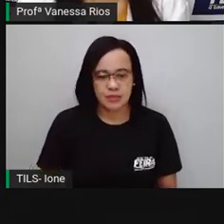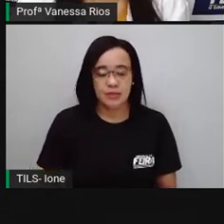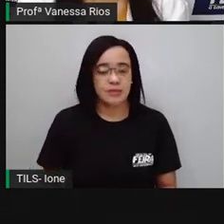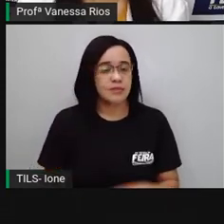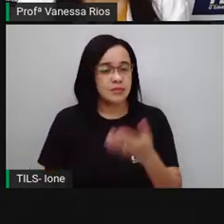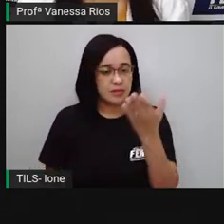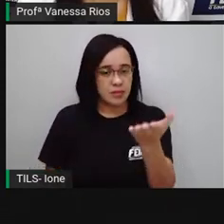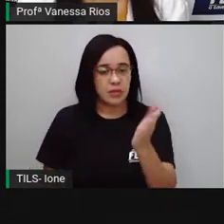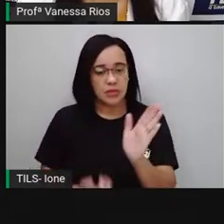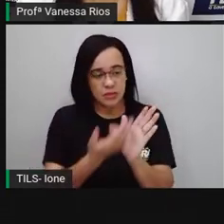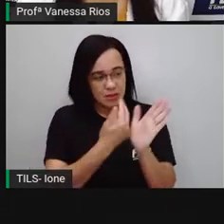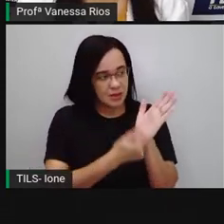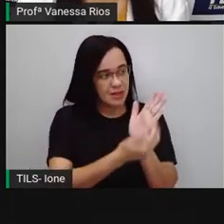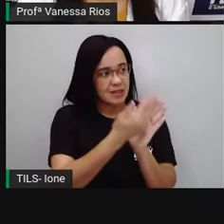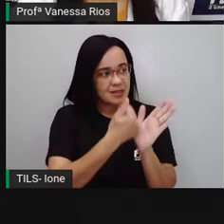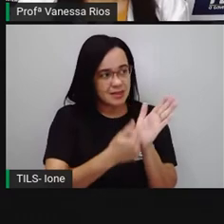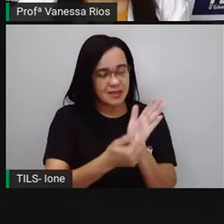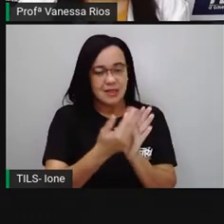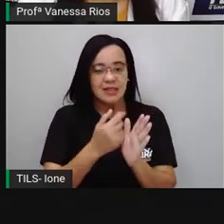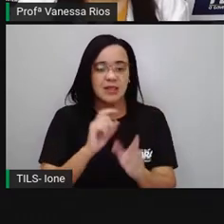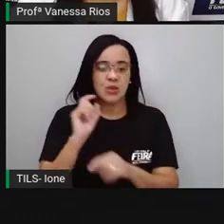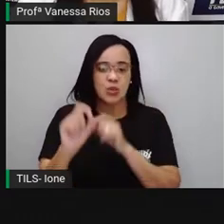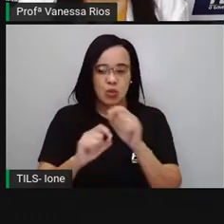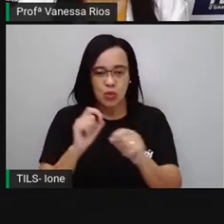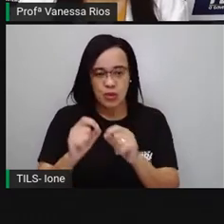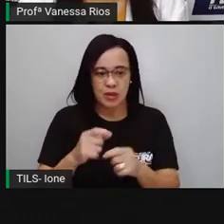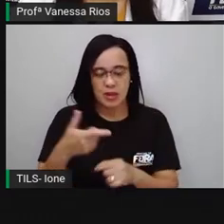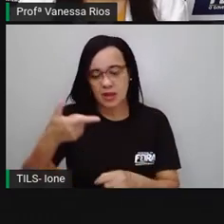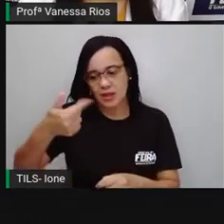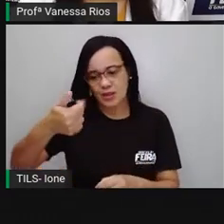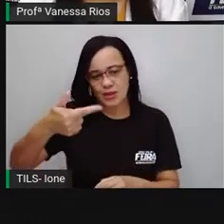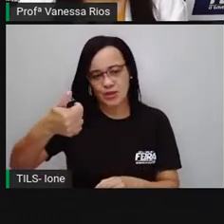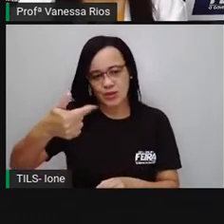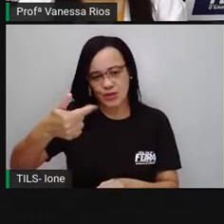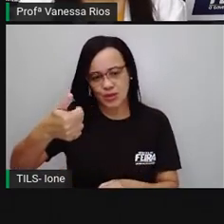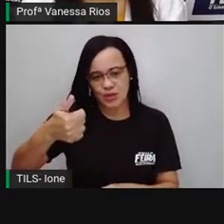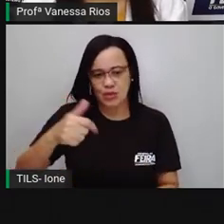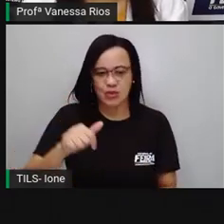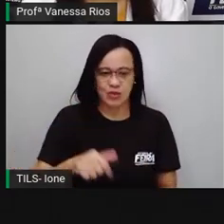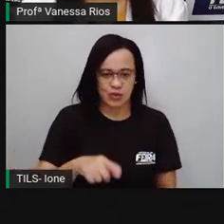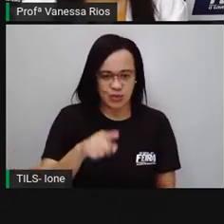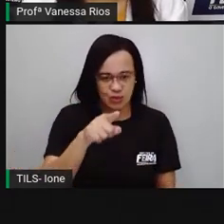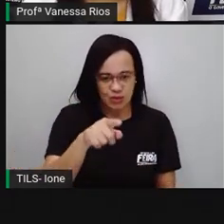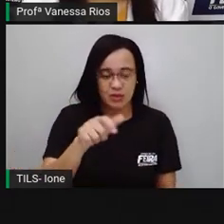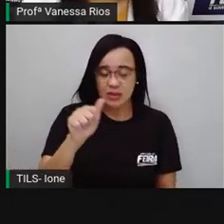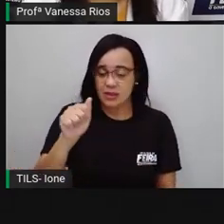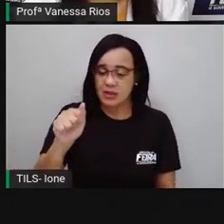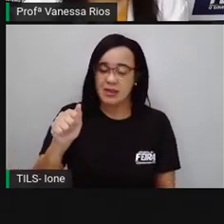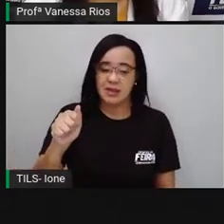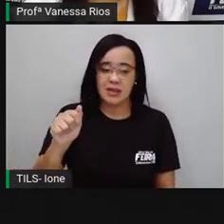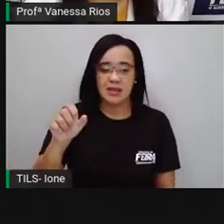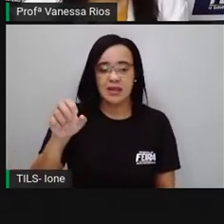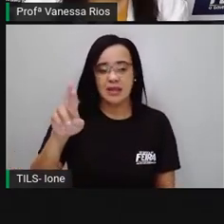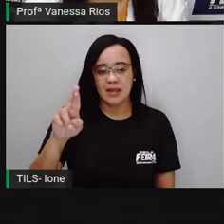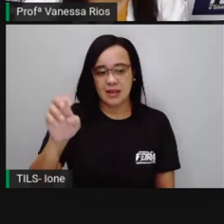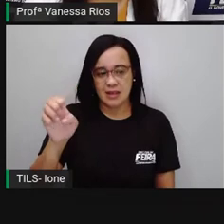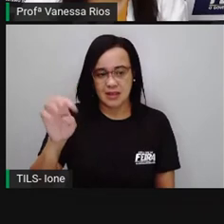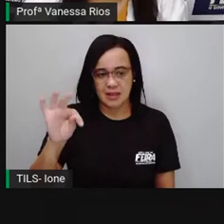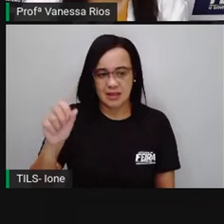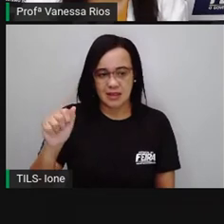Nós identificamos 12 arestas, 6 faces e 8 vértices.